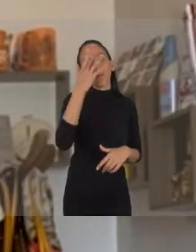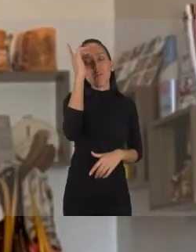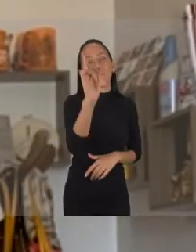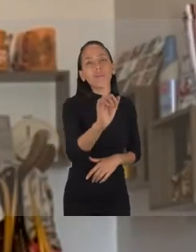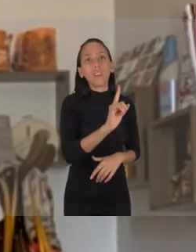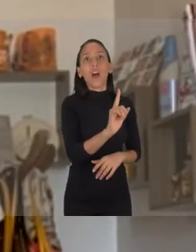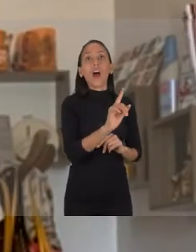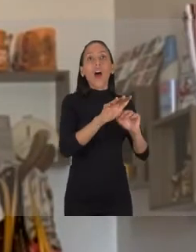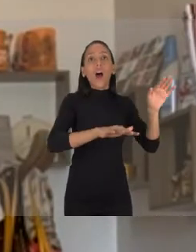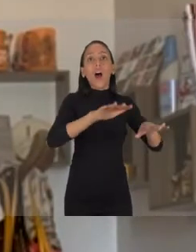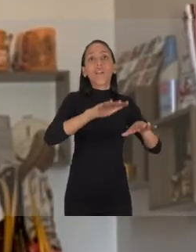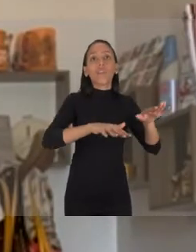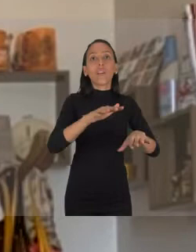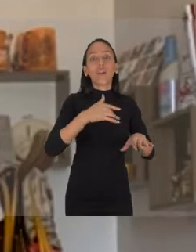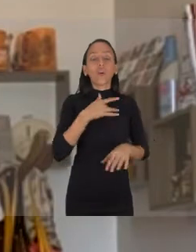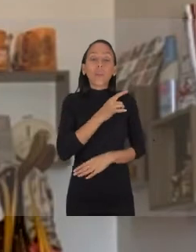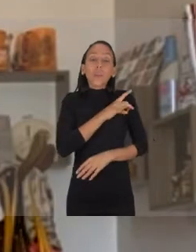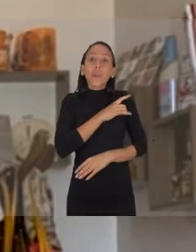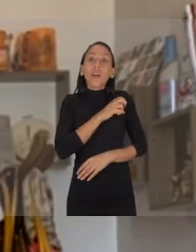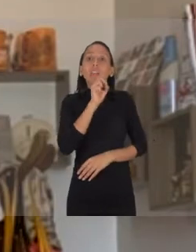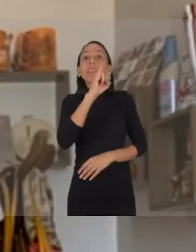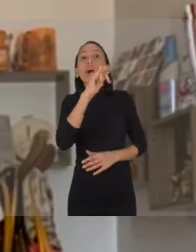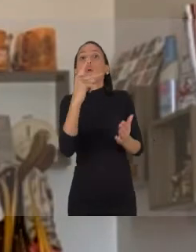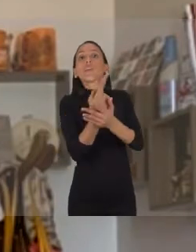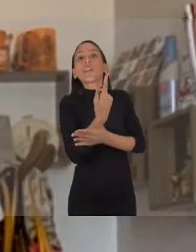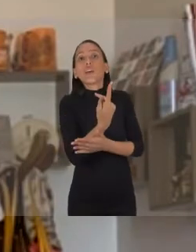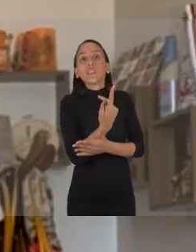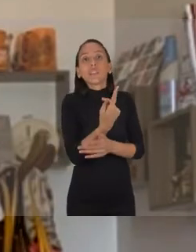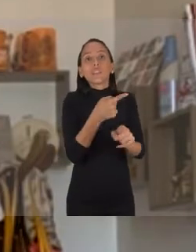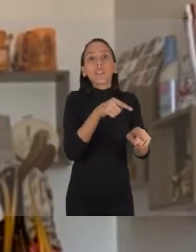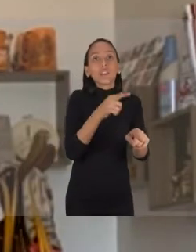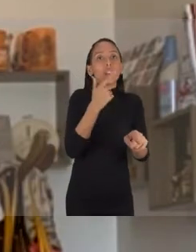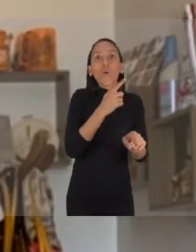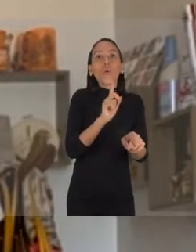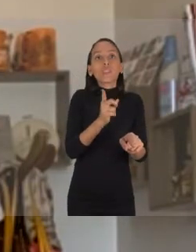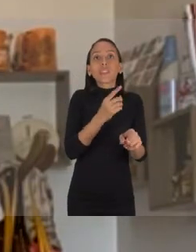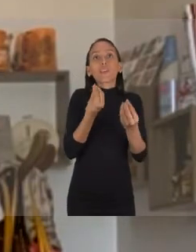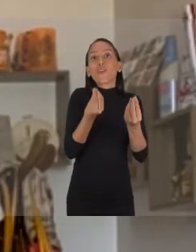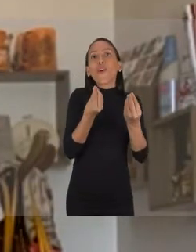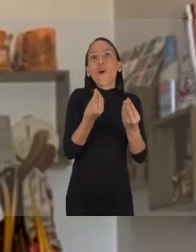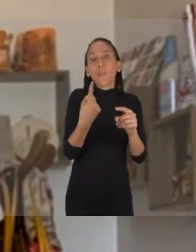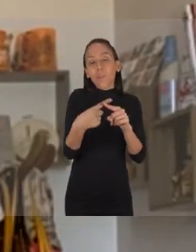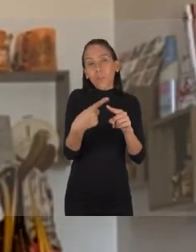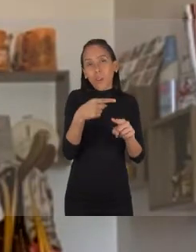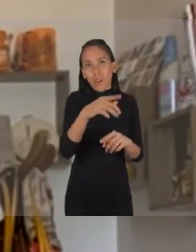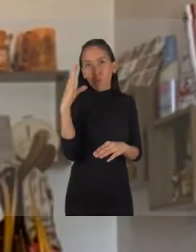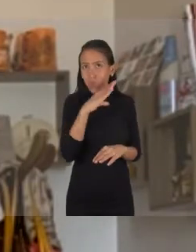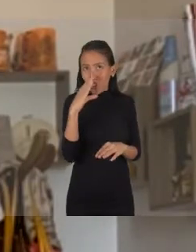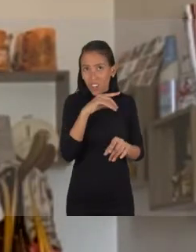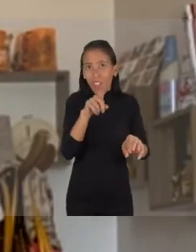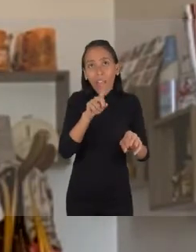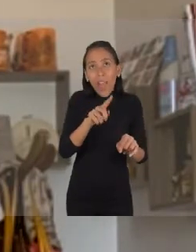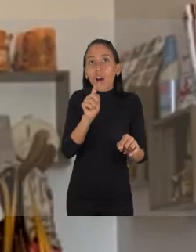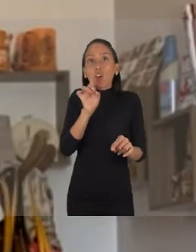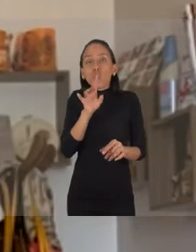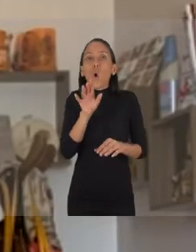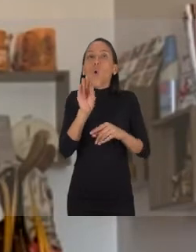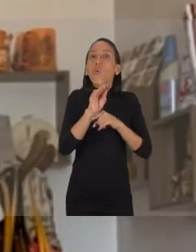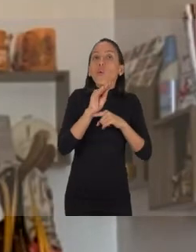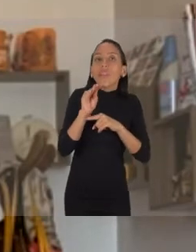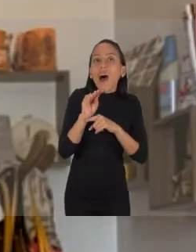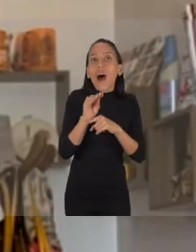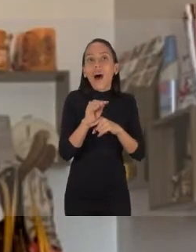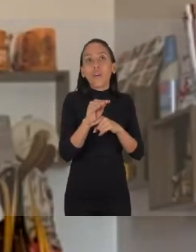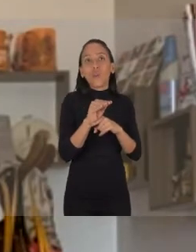vezes eu fico com medo de algum paciente não conseguir ficar lá com os cuidados mínimos, né? Que a gente não